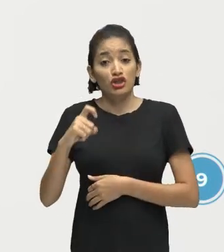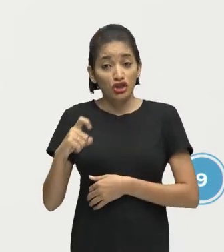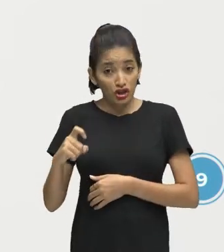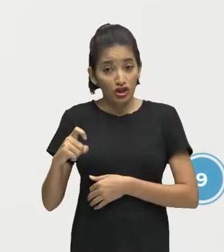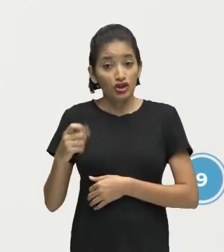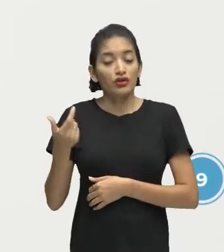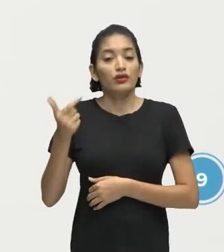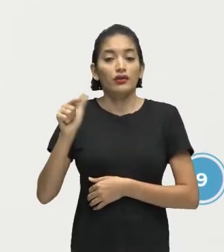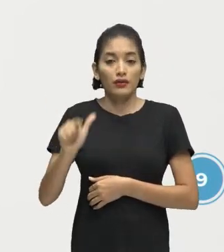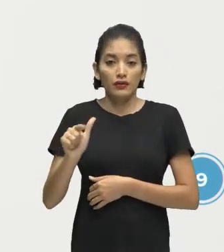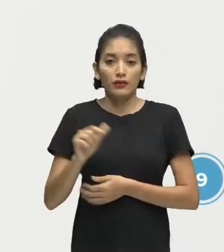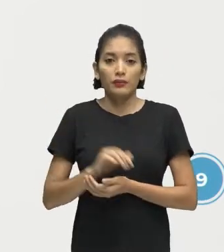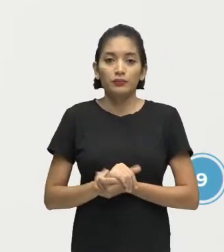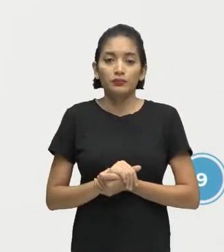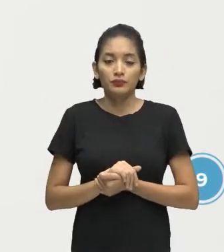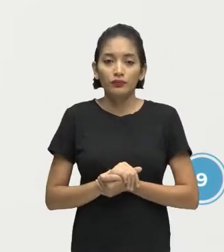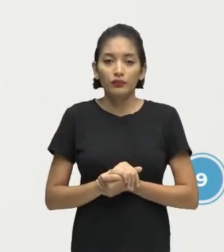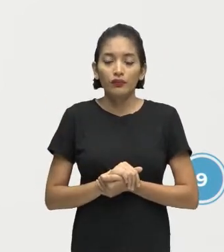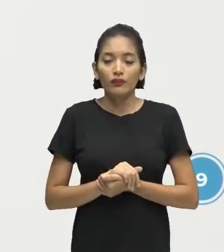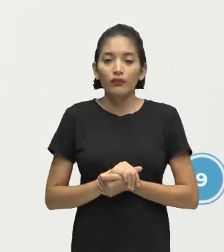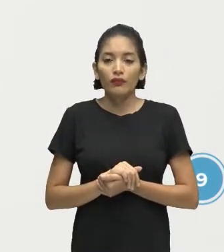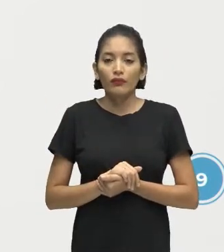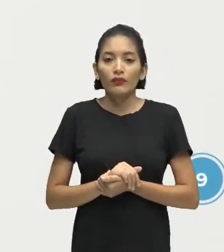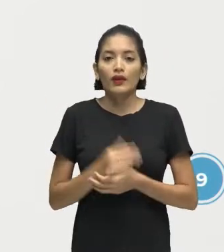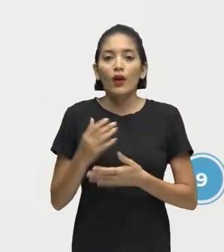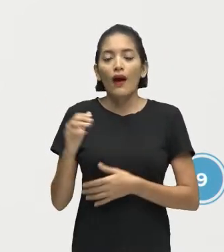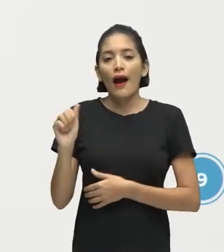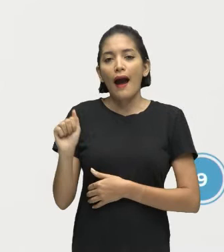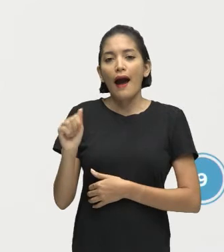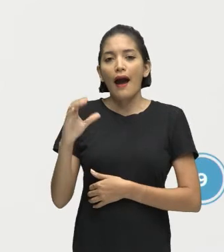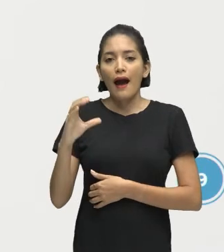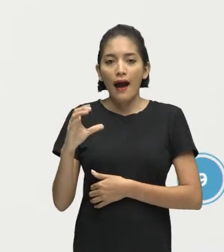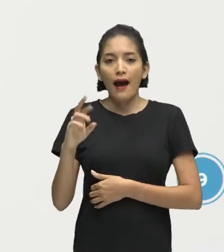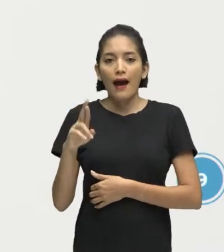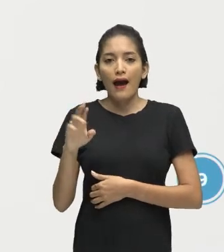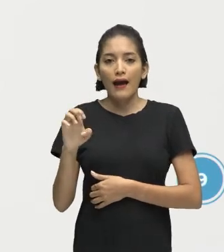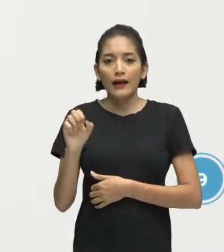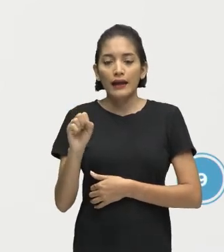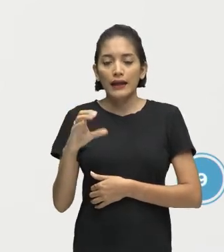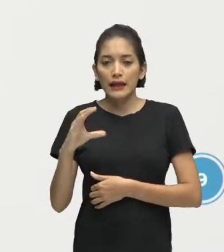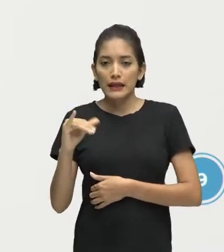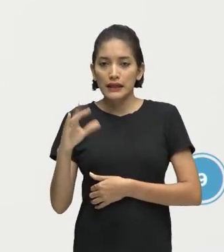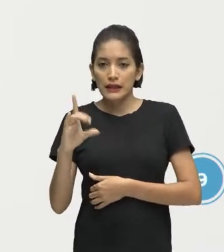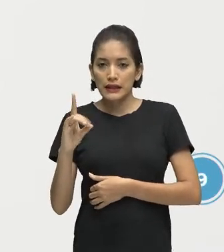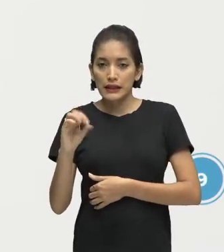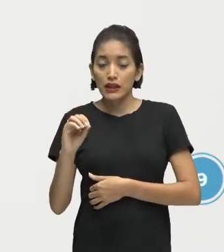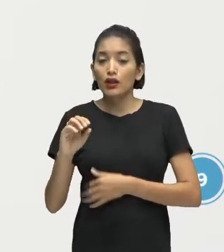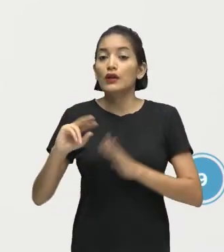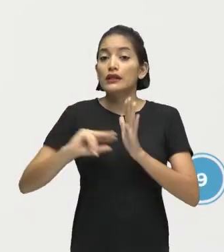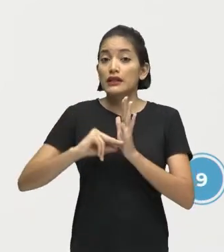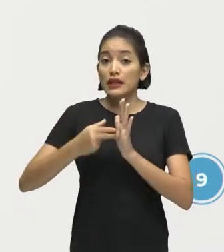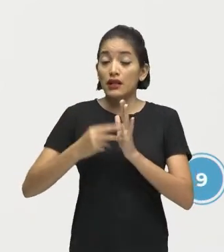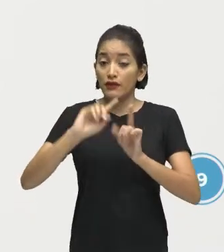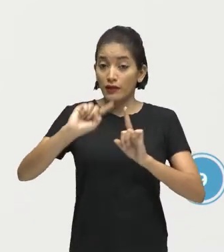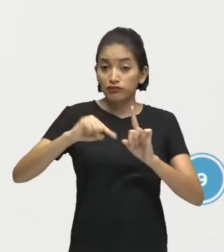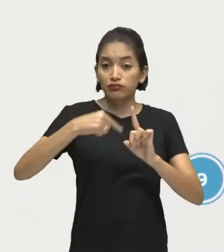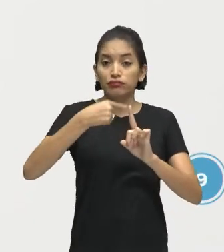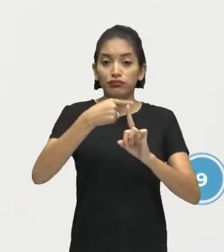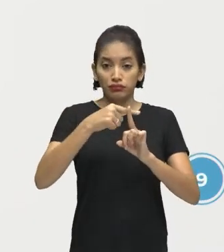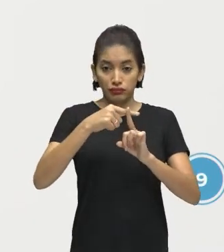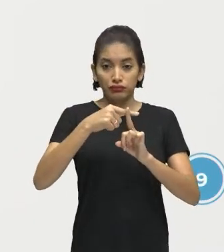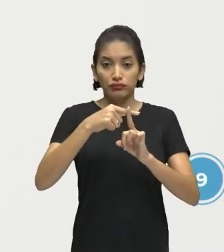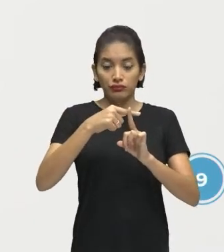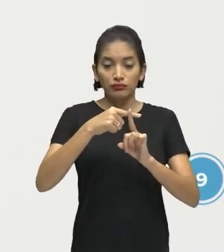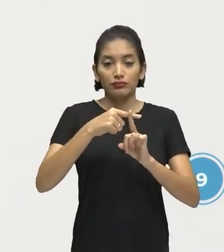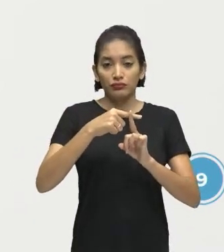novamente. Acrescido é somado, né? Operação da adição, sinal de mais, de 10